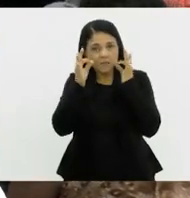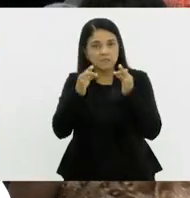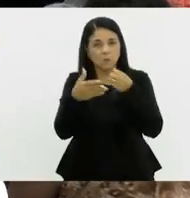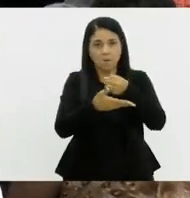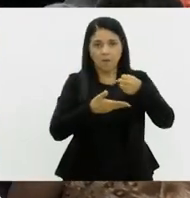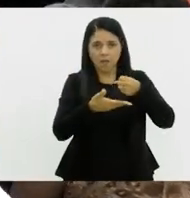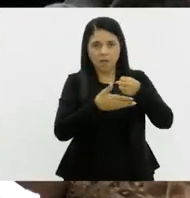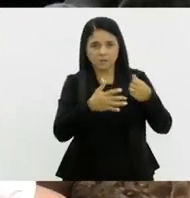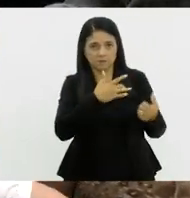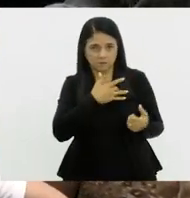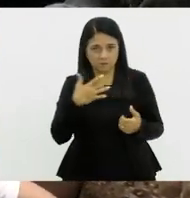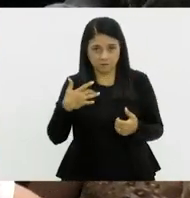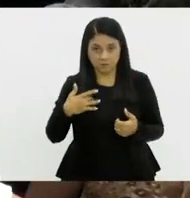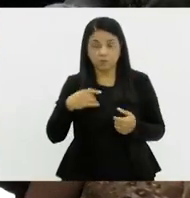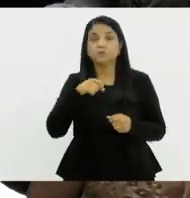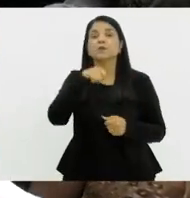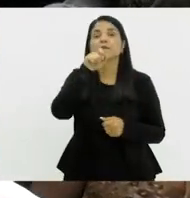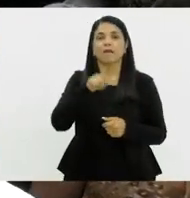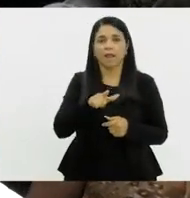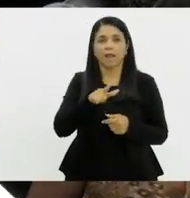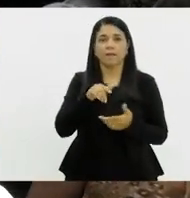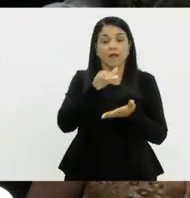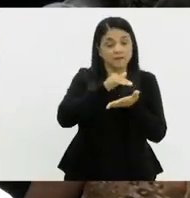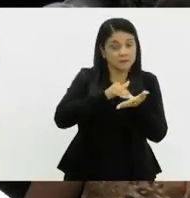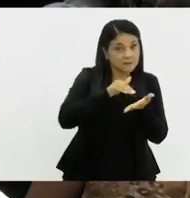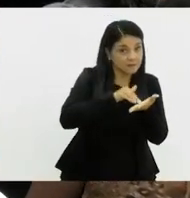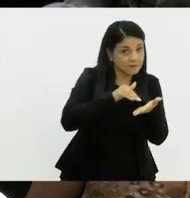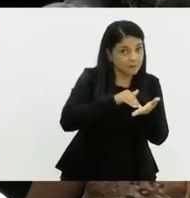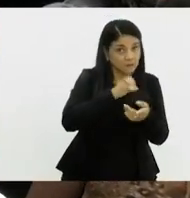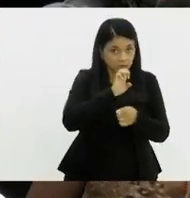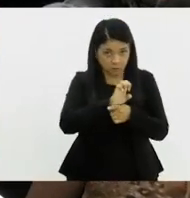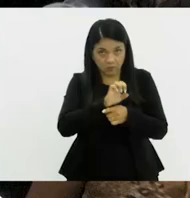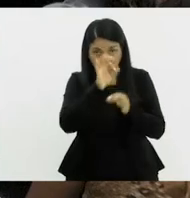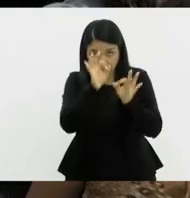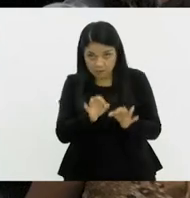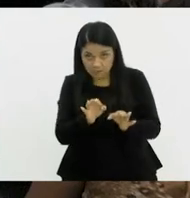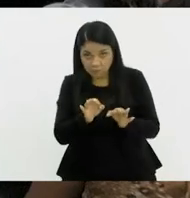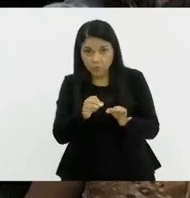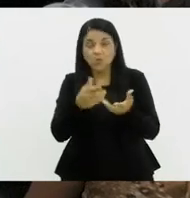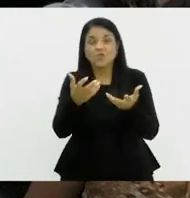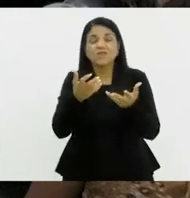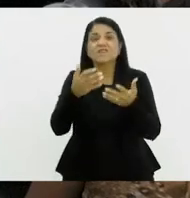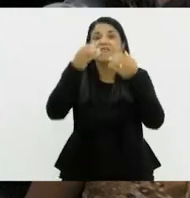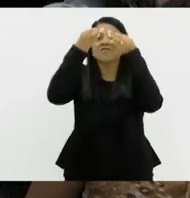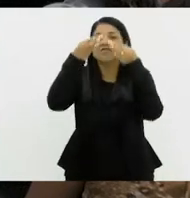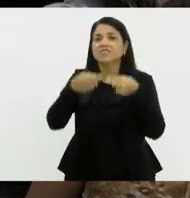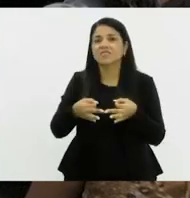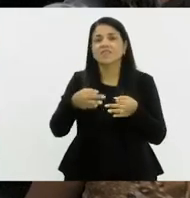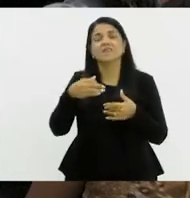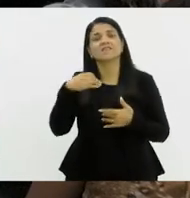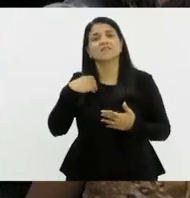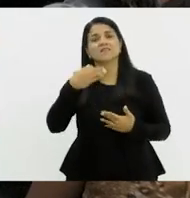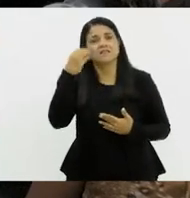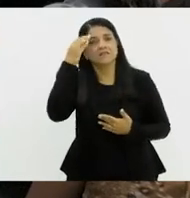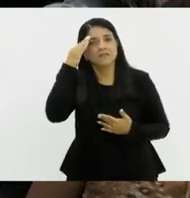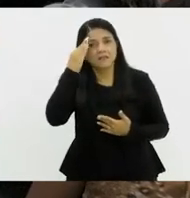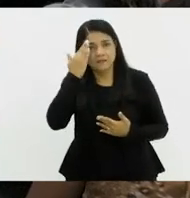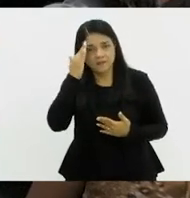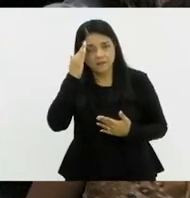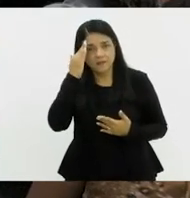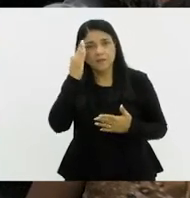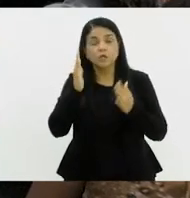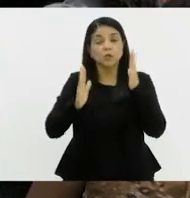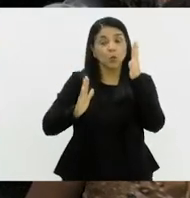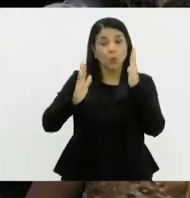com a nossa secretaria. Então, eu queria entender um pouco melhor como seria essa dinâmica e o prazo de